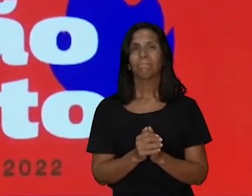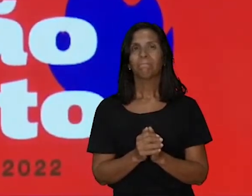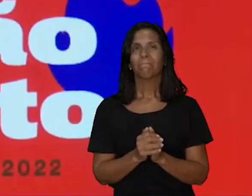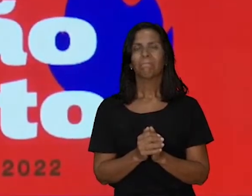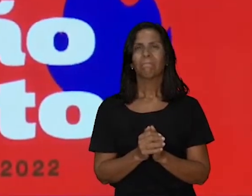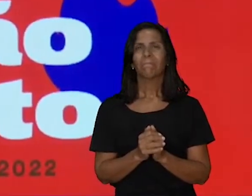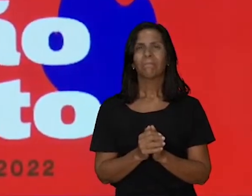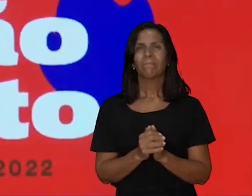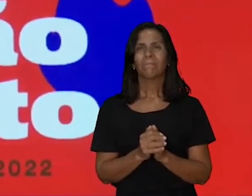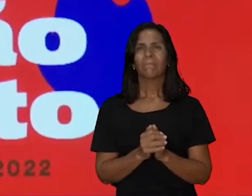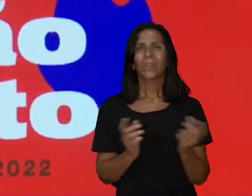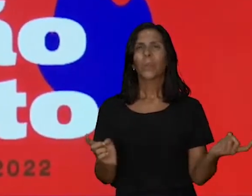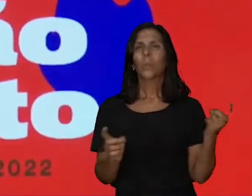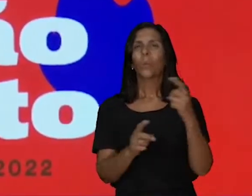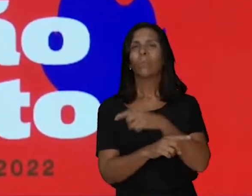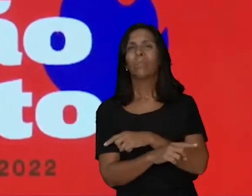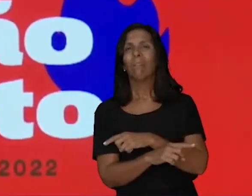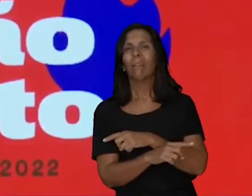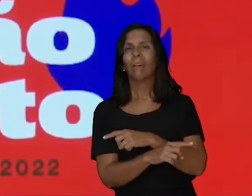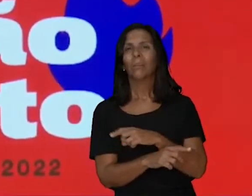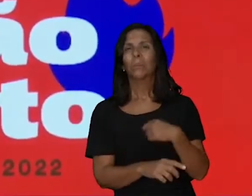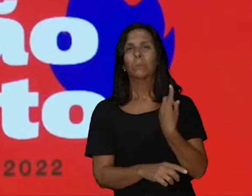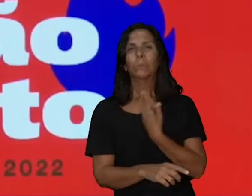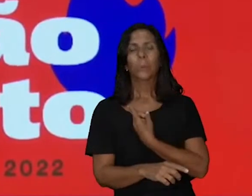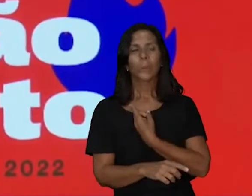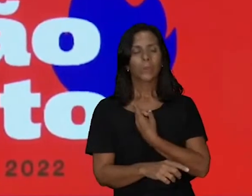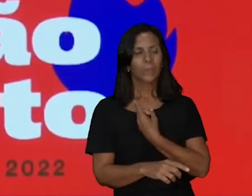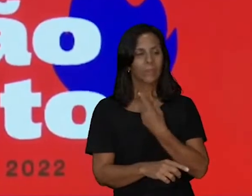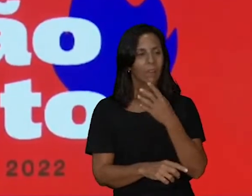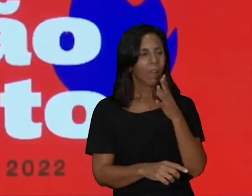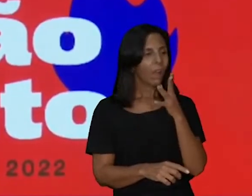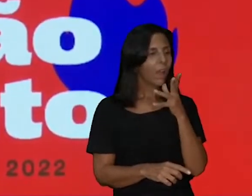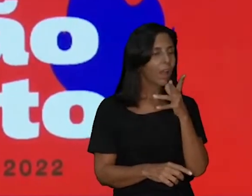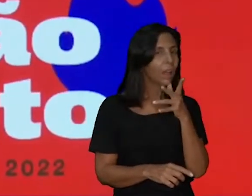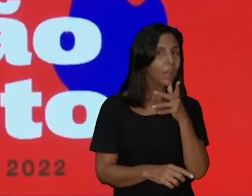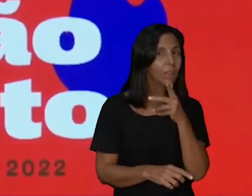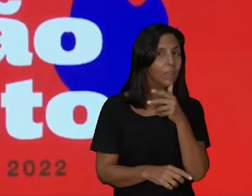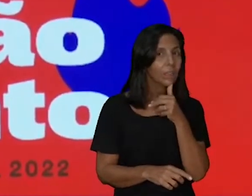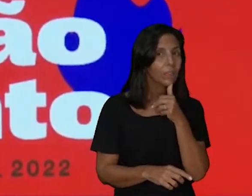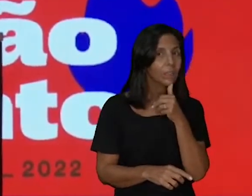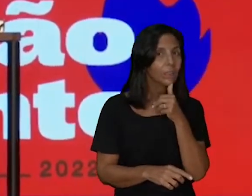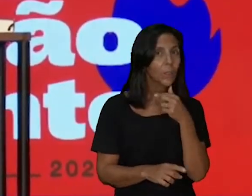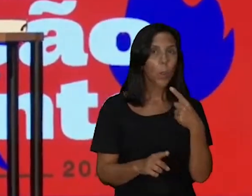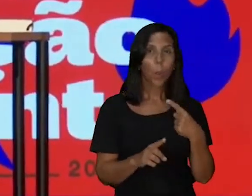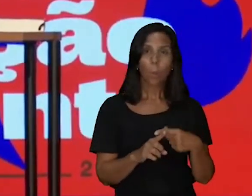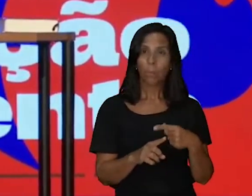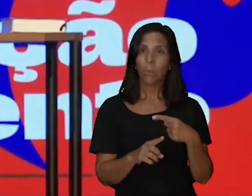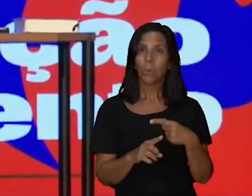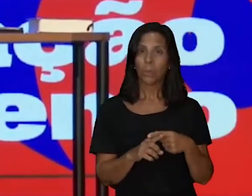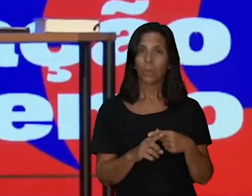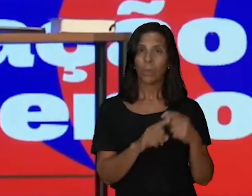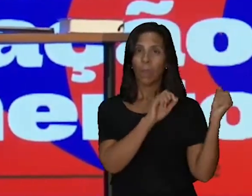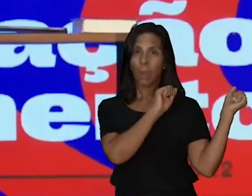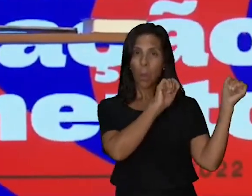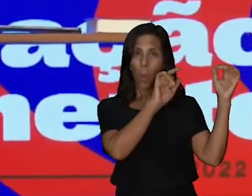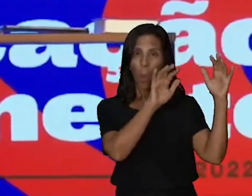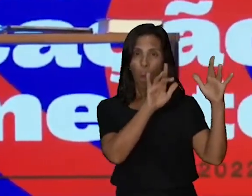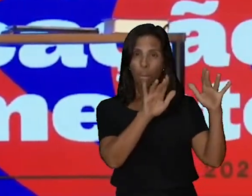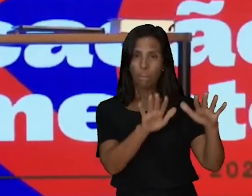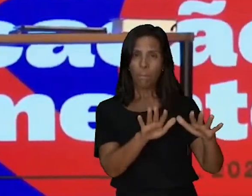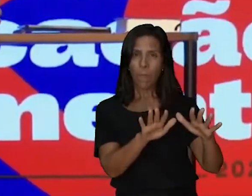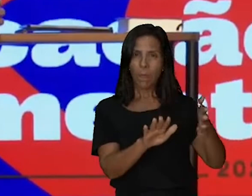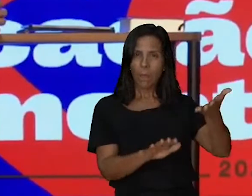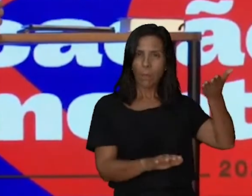nos torna vagarosos. Porque o sucesso e a bênção do